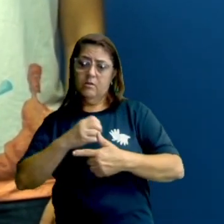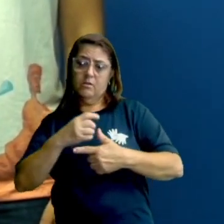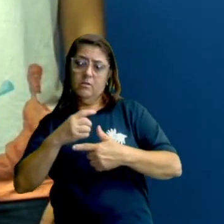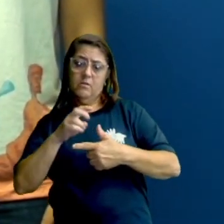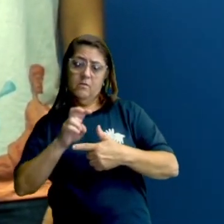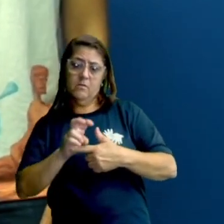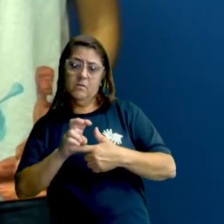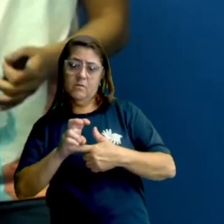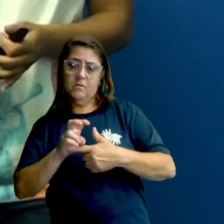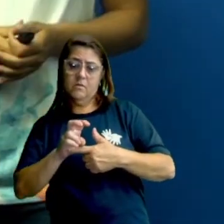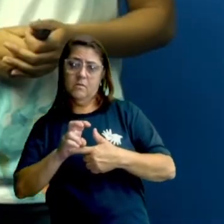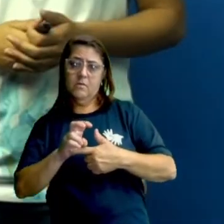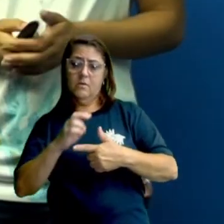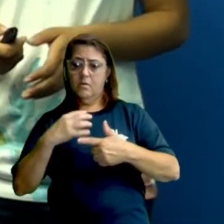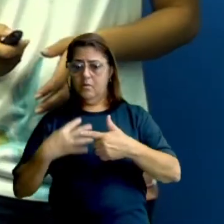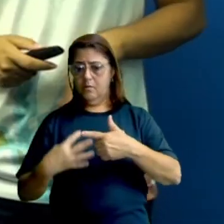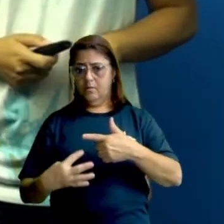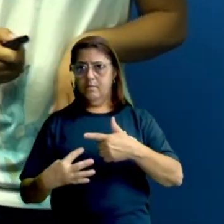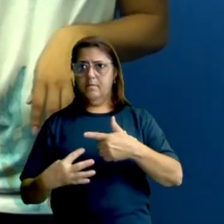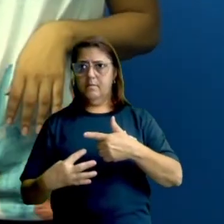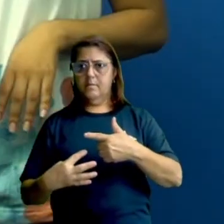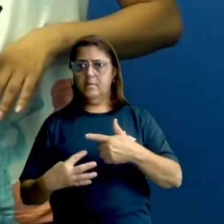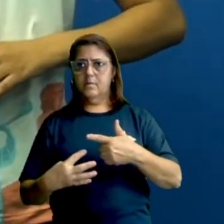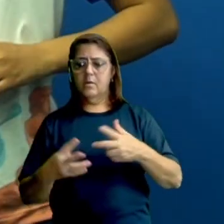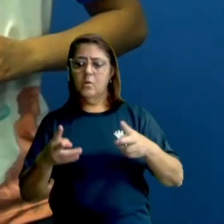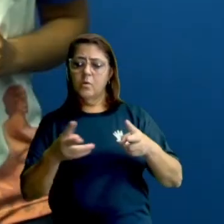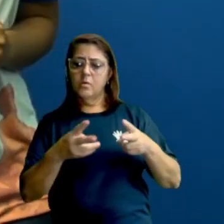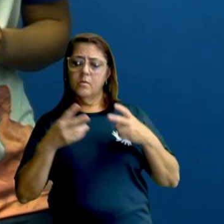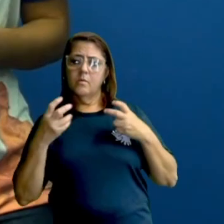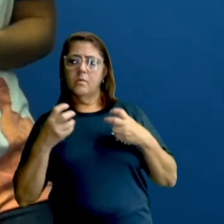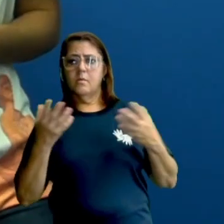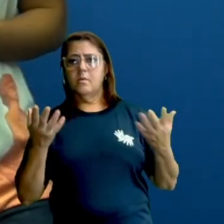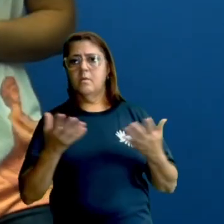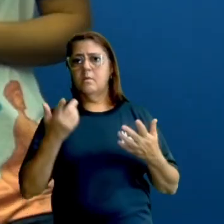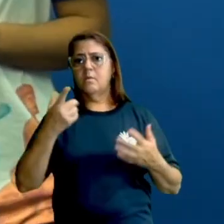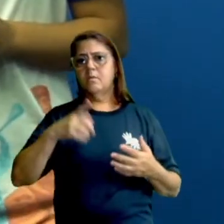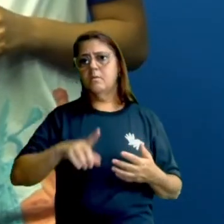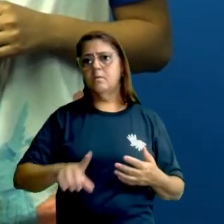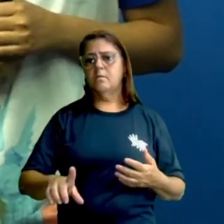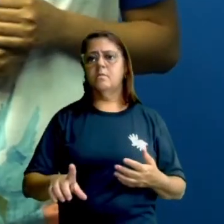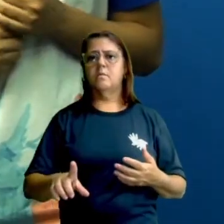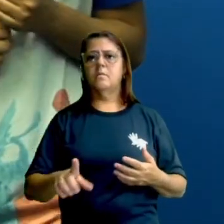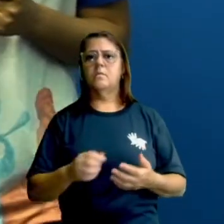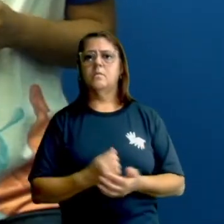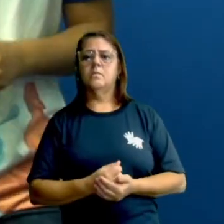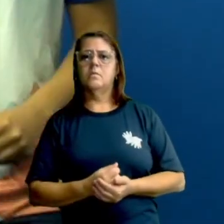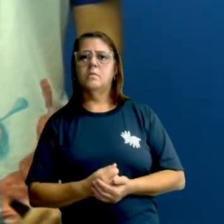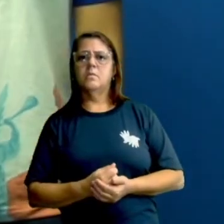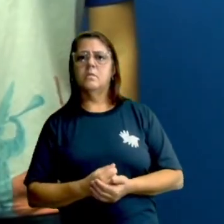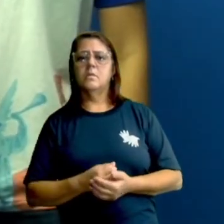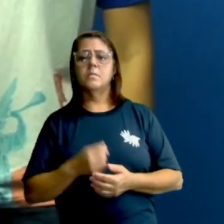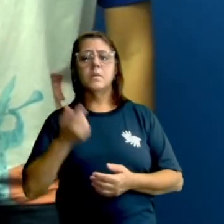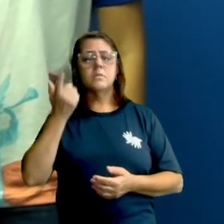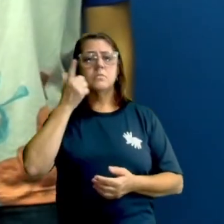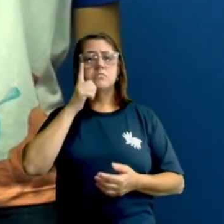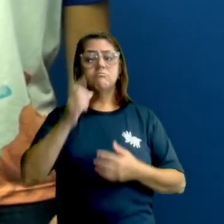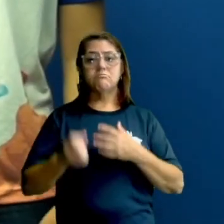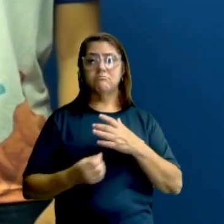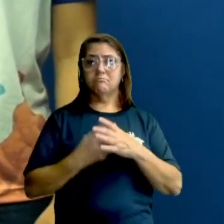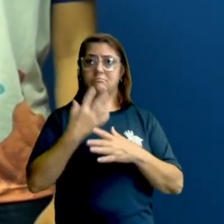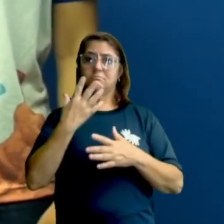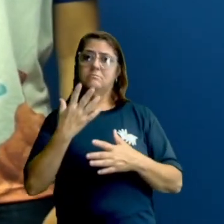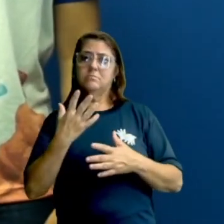ter um resultado de 4. Então, vejam aí mais uma vez que a gente, para descobrir